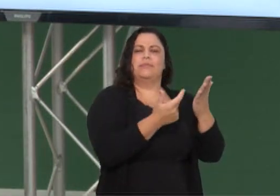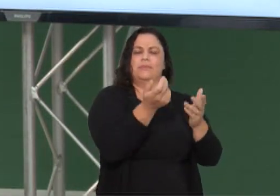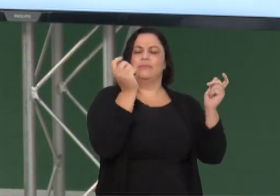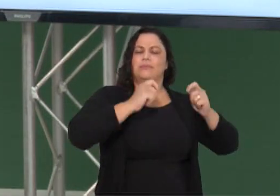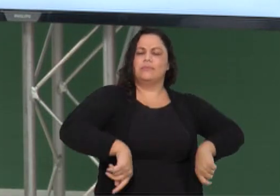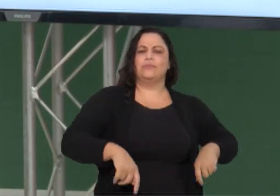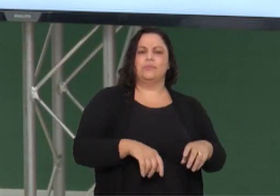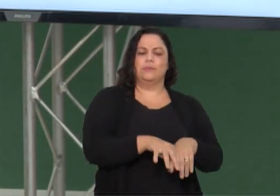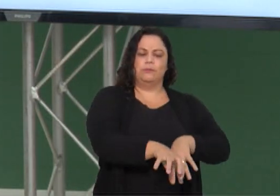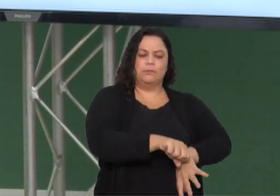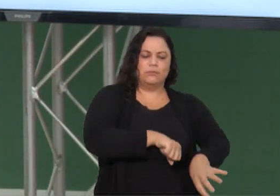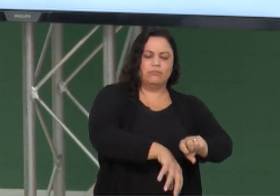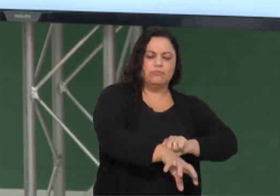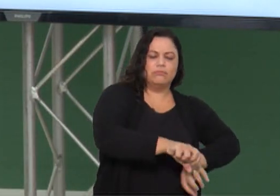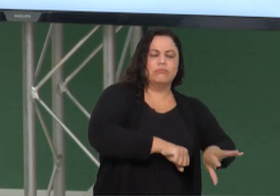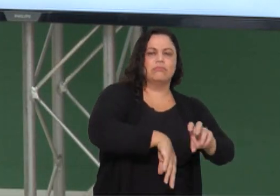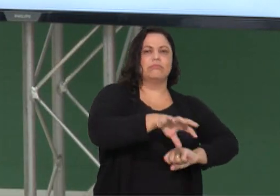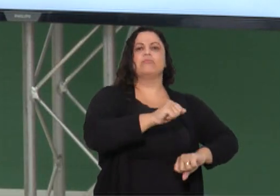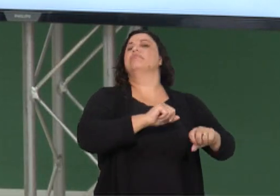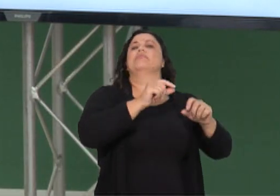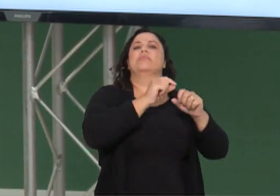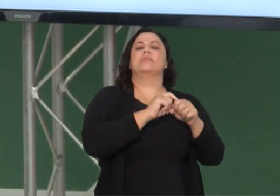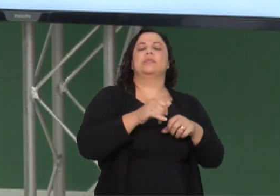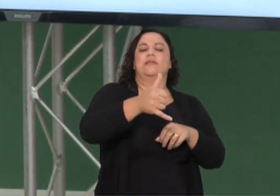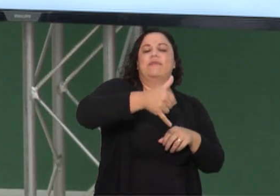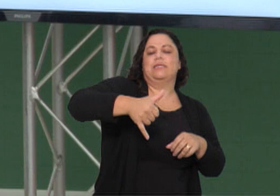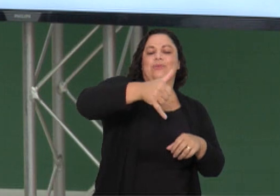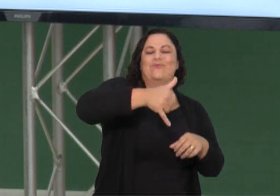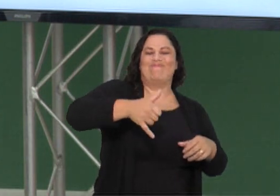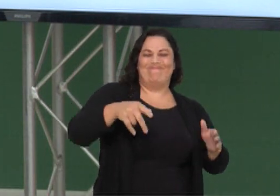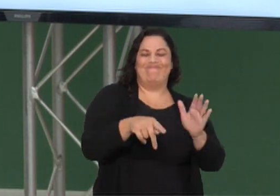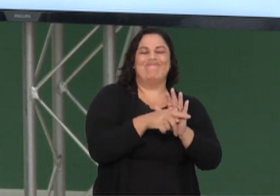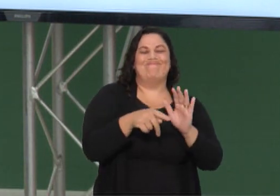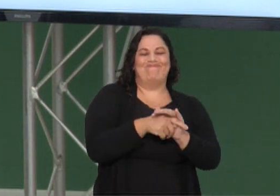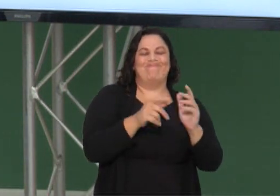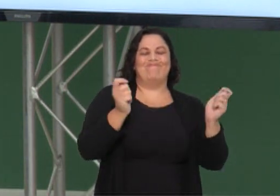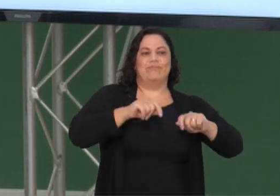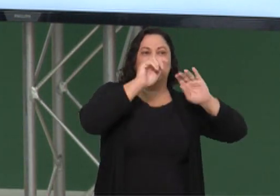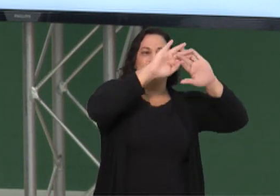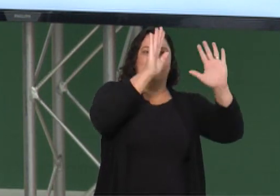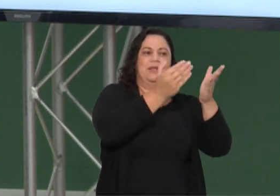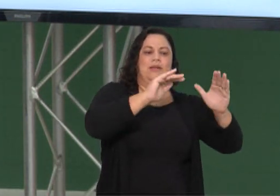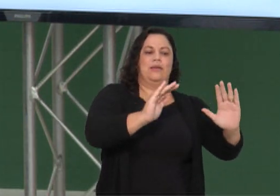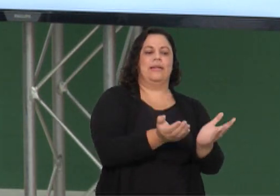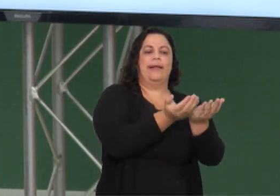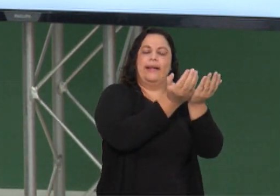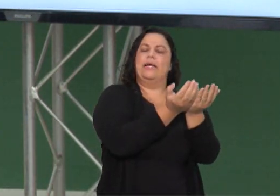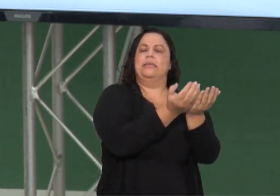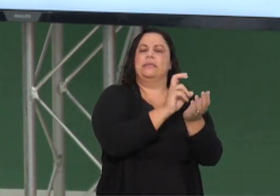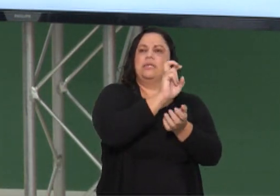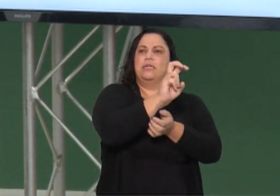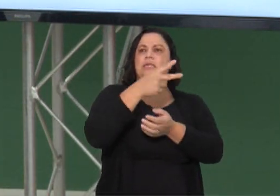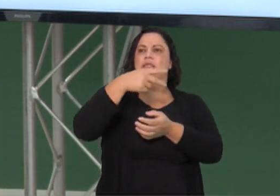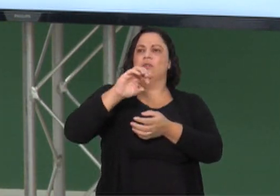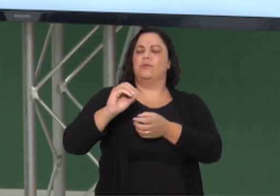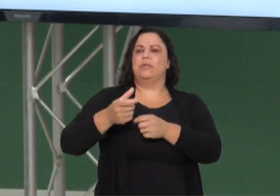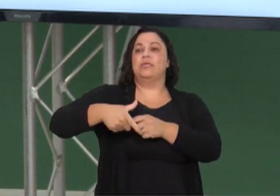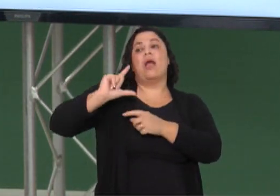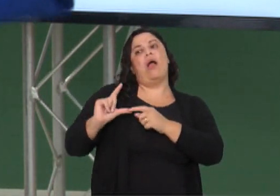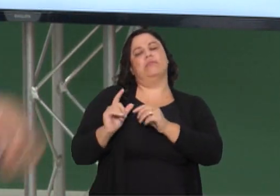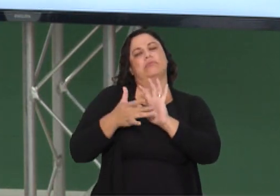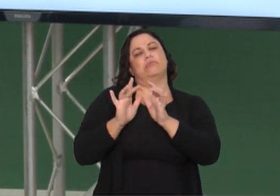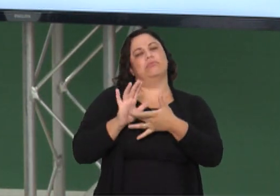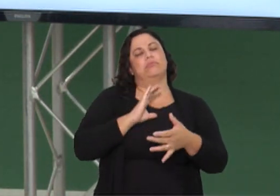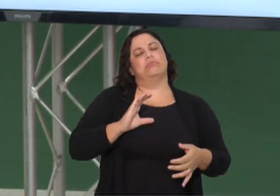onde vai ser colhido. Da azeitona se fazia o azeite de oliva. Essa ânfora é de 520 a.C., olha onde ele foi